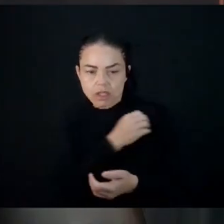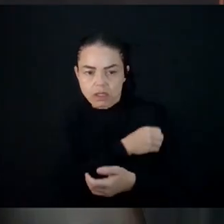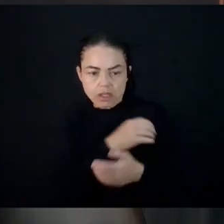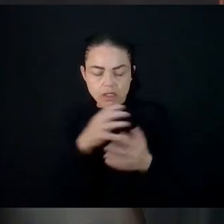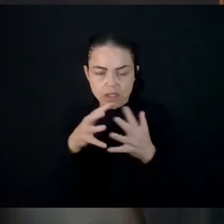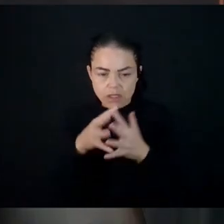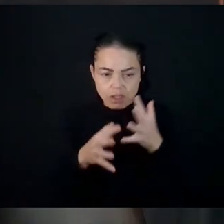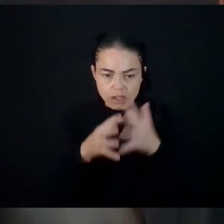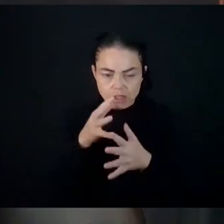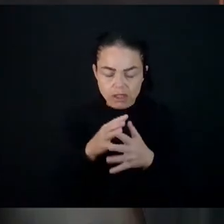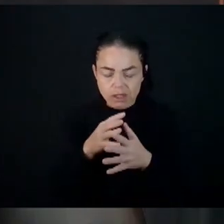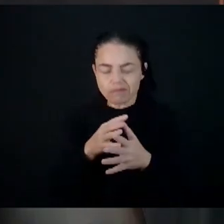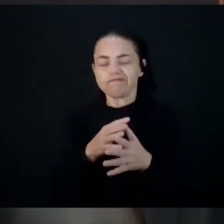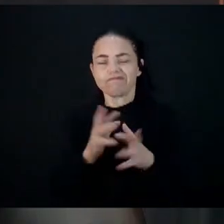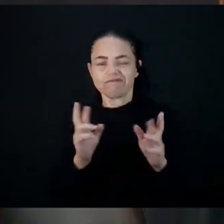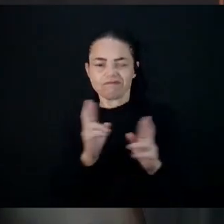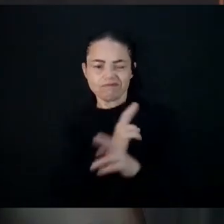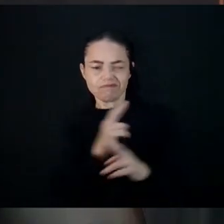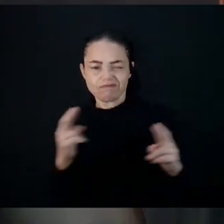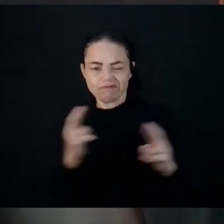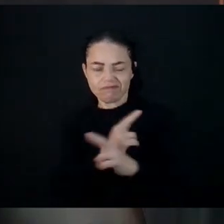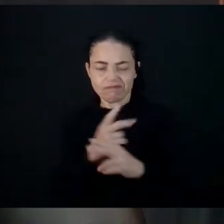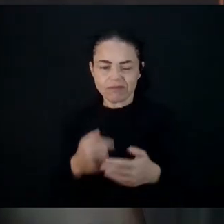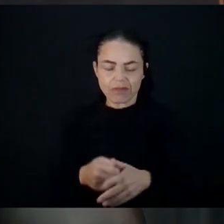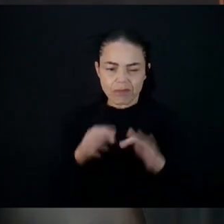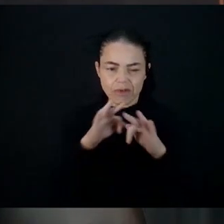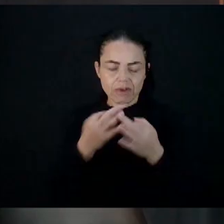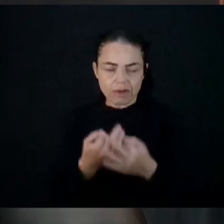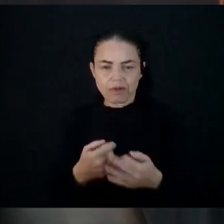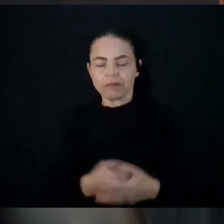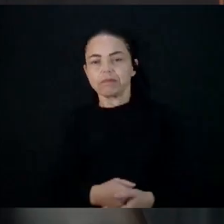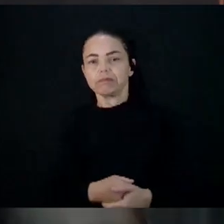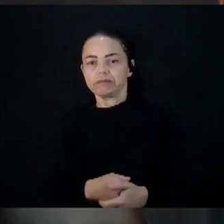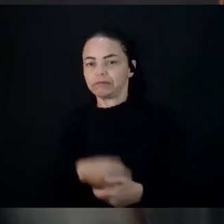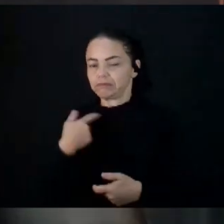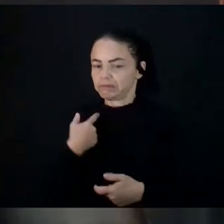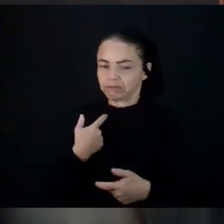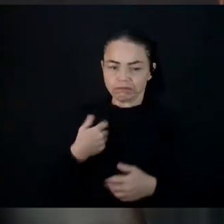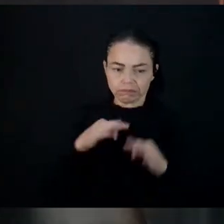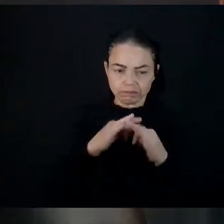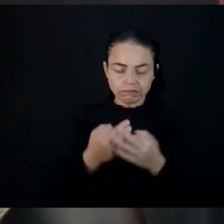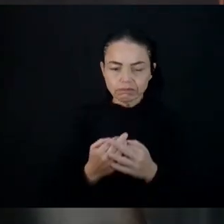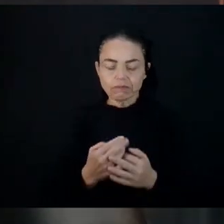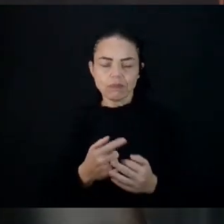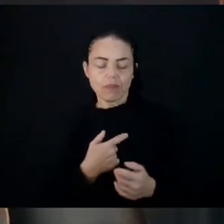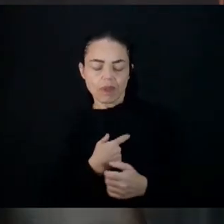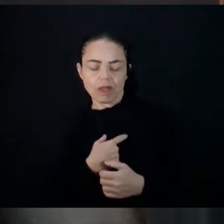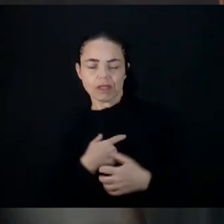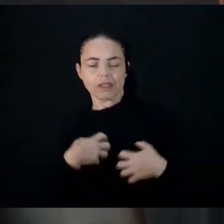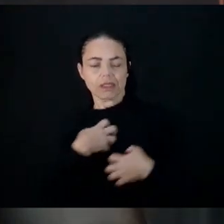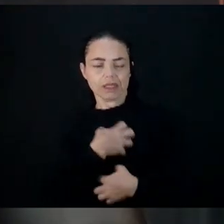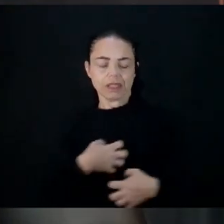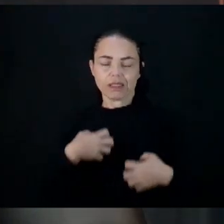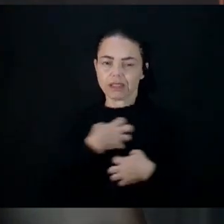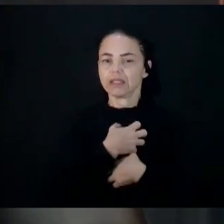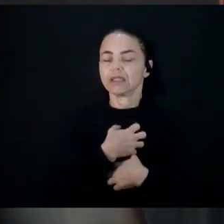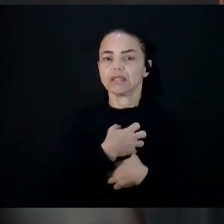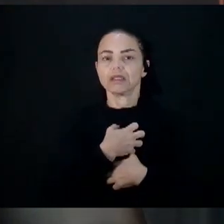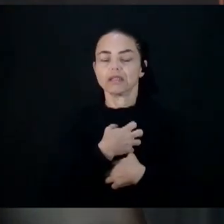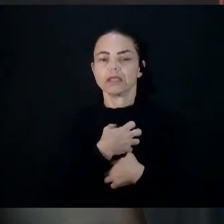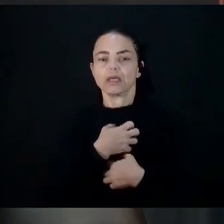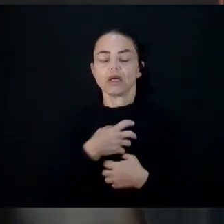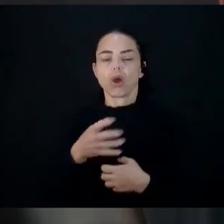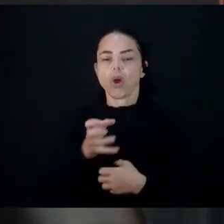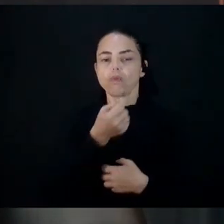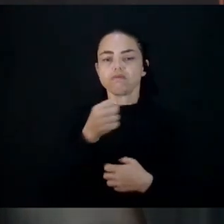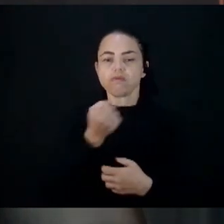relações sociais, começa a incomodar os familiares. É muito comum, né? Sim. O cônjuge, né, o parceiro, ficar incomodado com a quantidade de álcool que a pessoa está